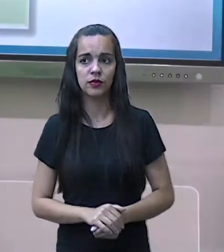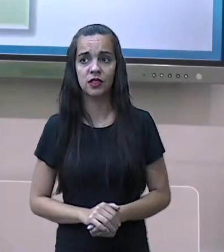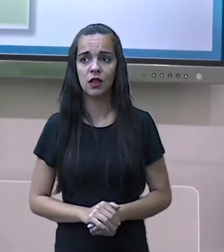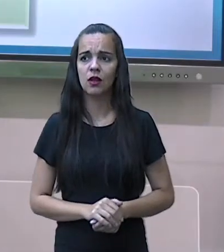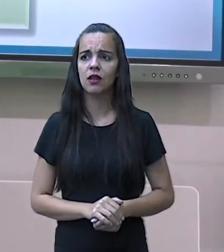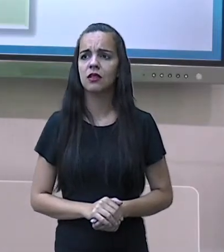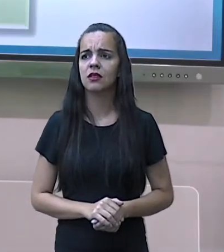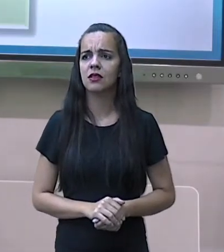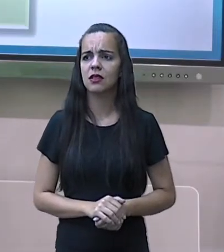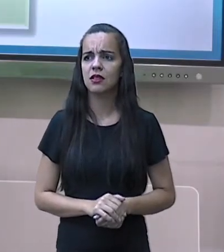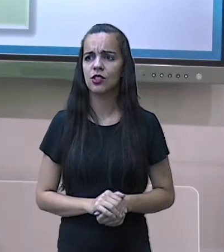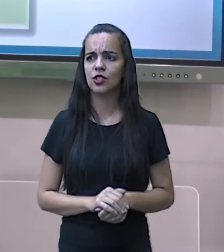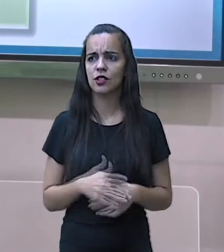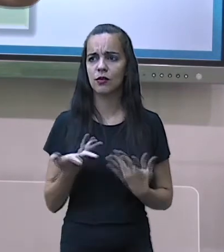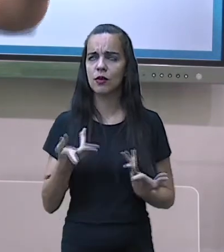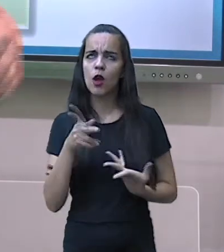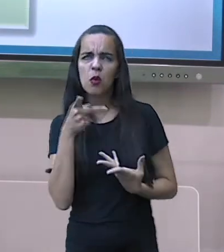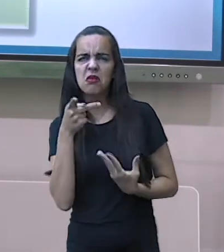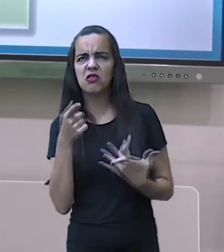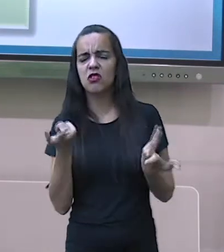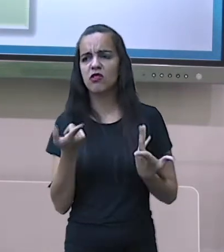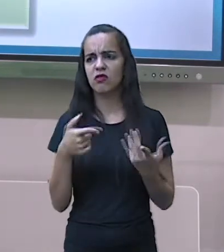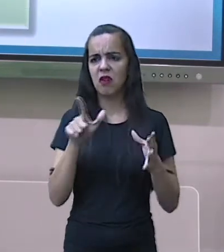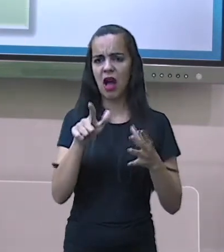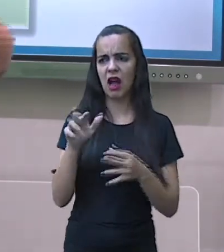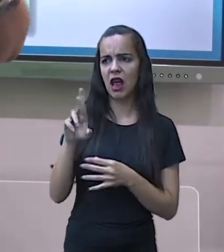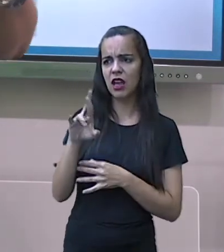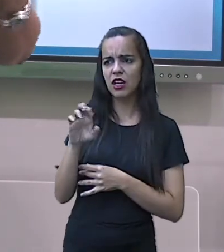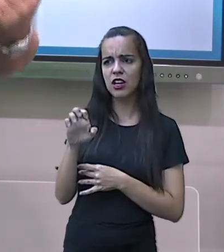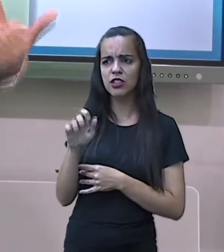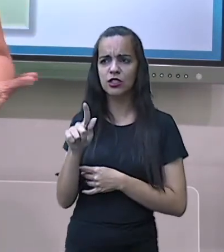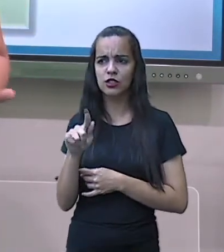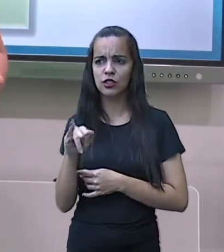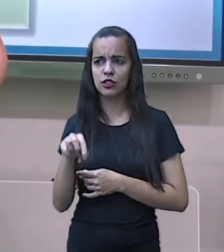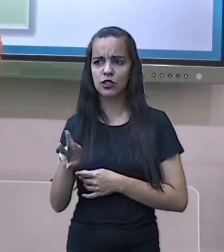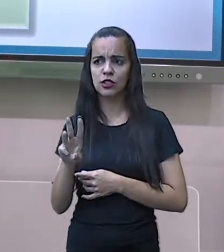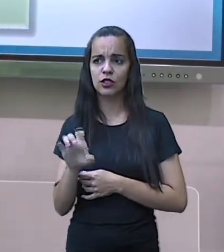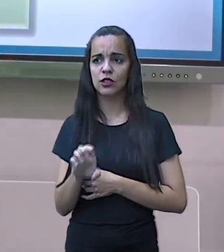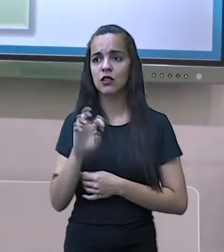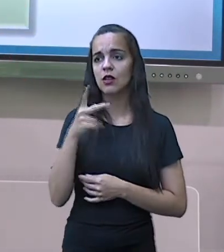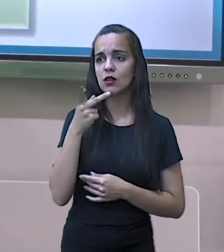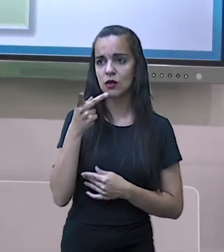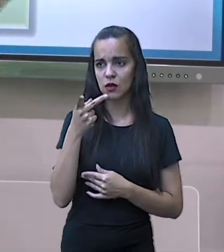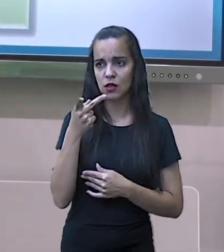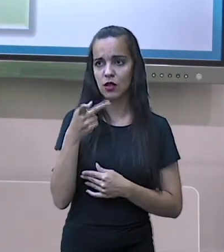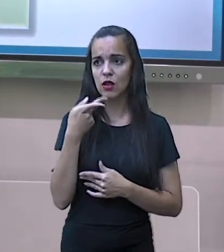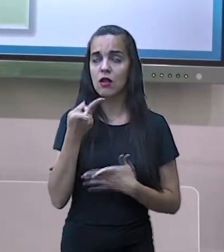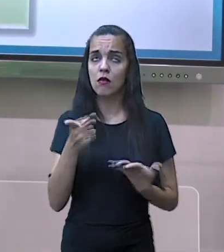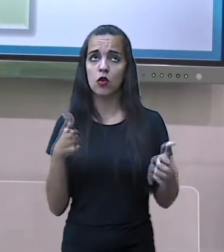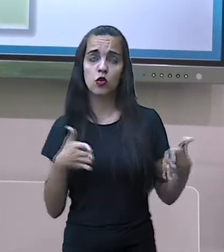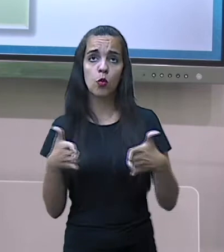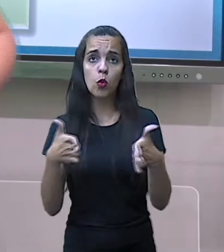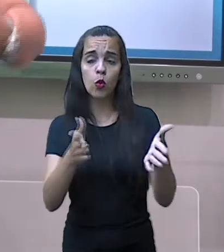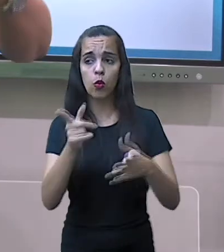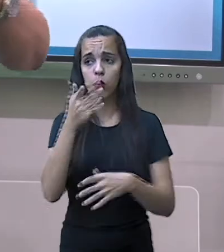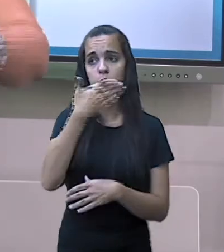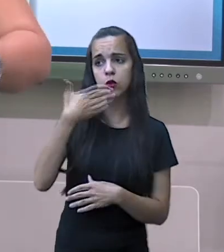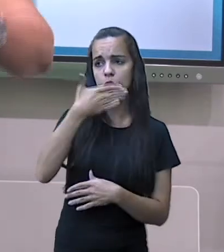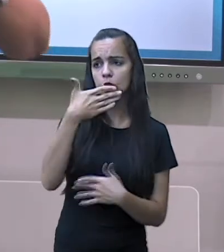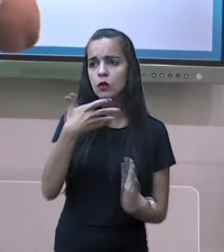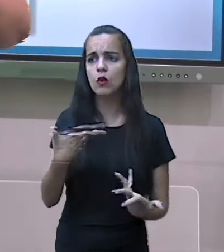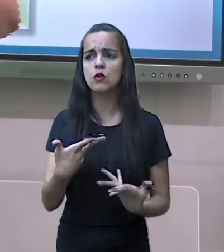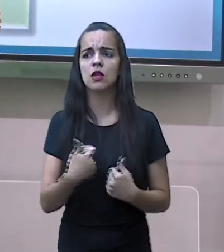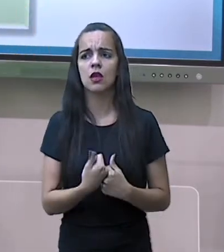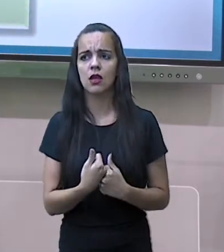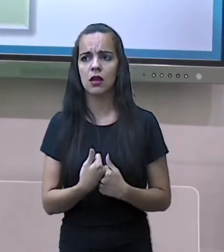Então, esse regime fluvial foi o que eu falei antes, quando eu falei sobre o Rio Doce. Que o Rio Doce